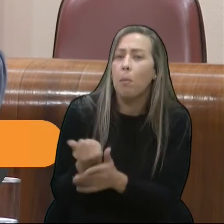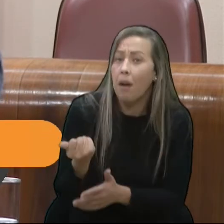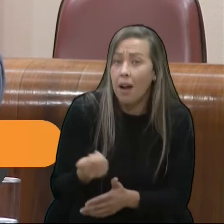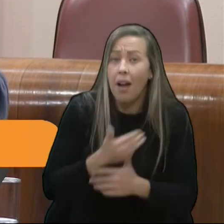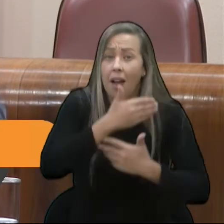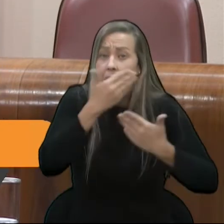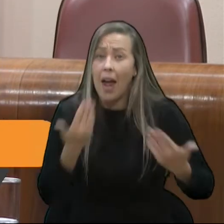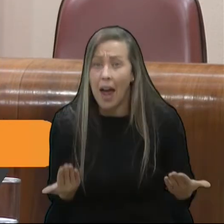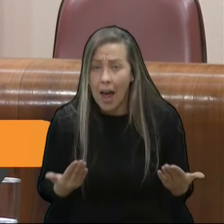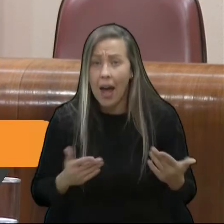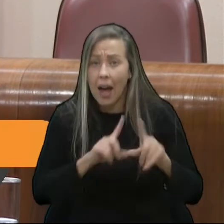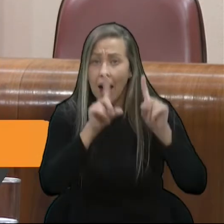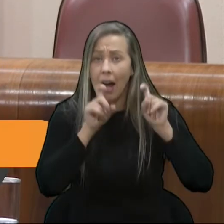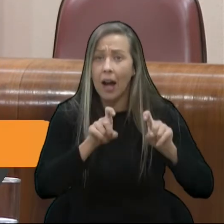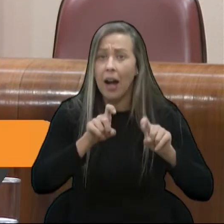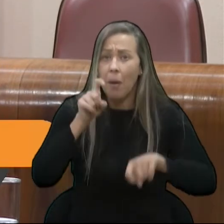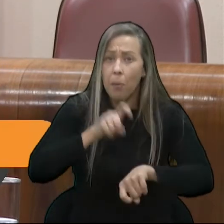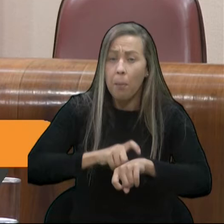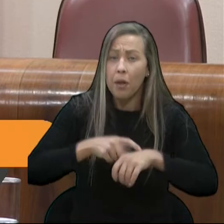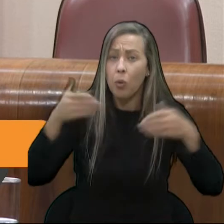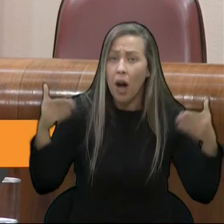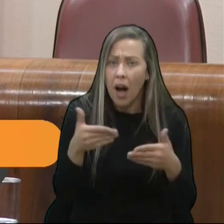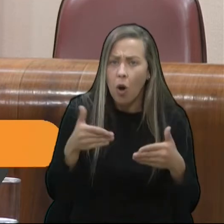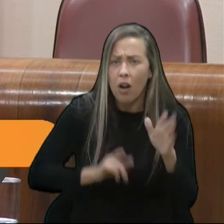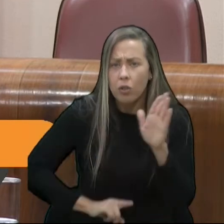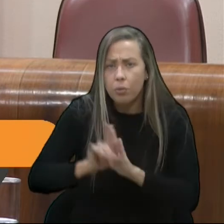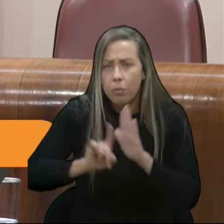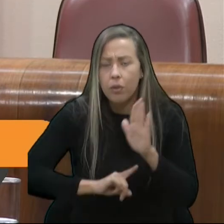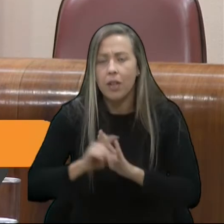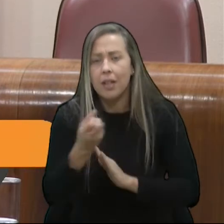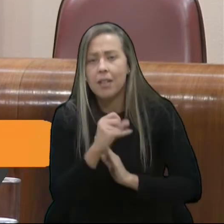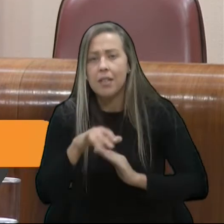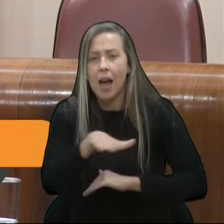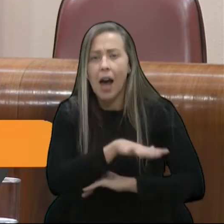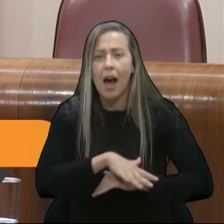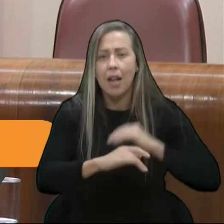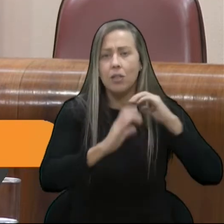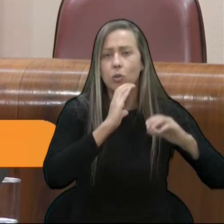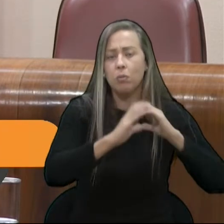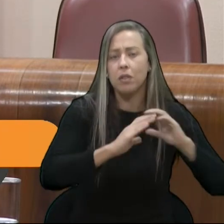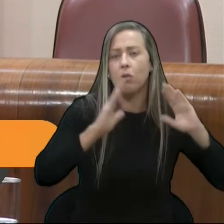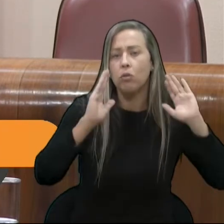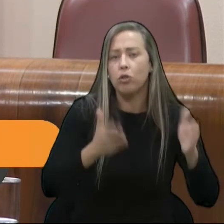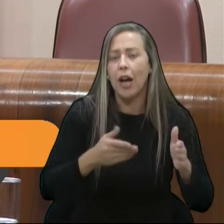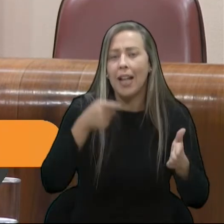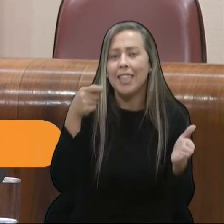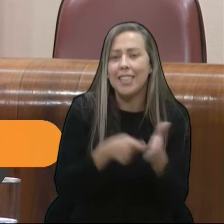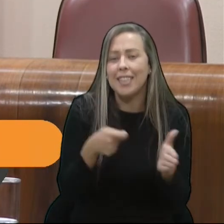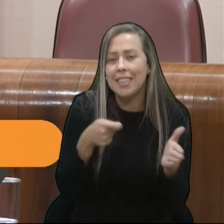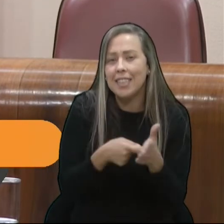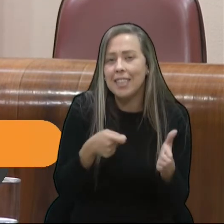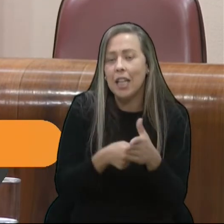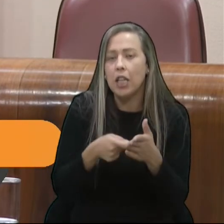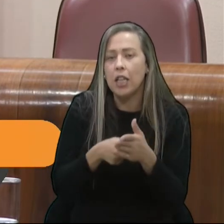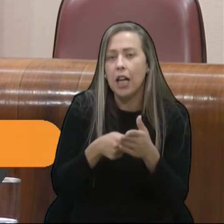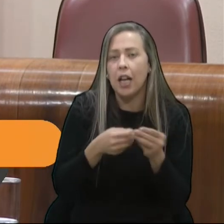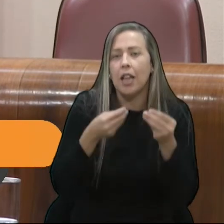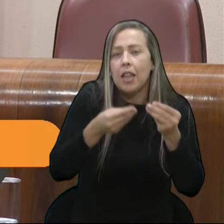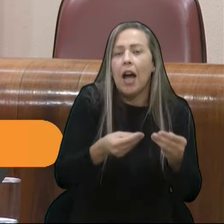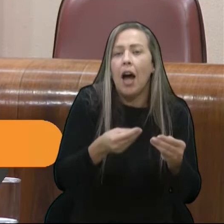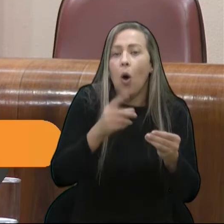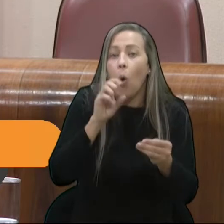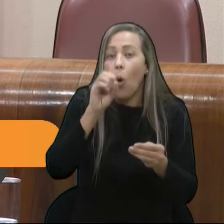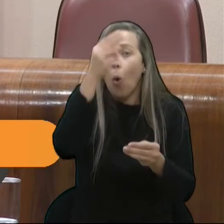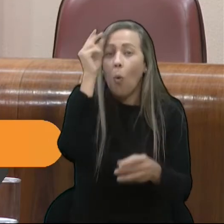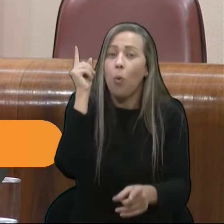o verdadeiro momento de se fazer isso? E se os meios de comunicação já estão tentando colocar ou